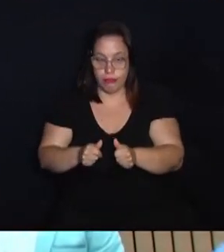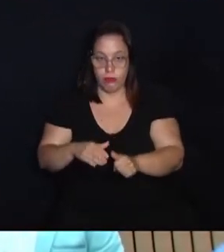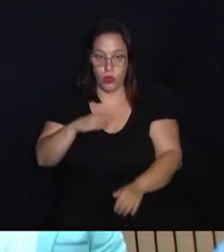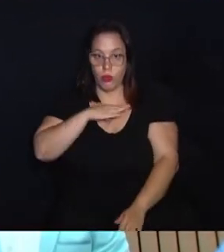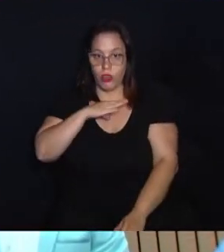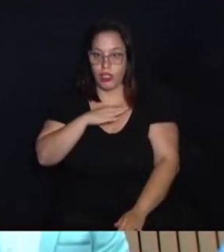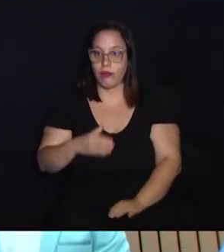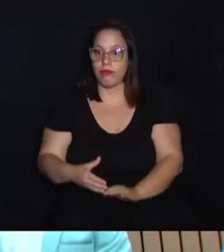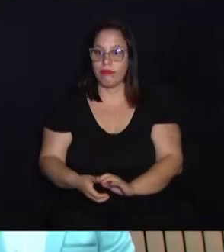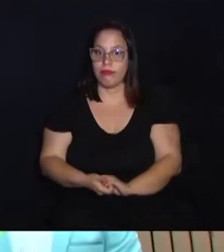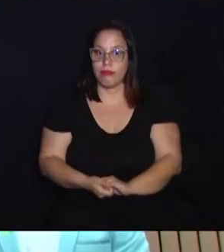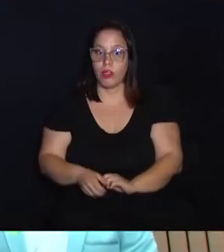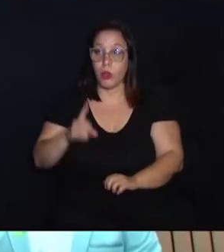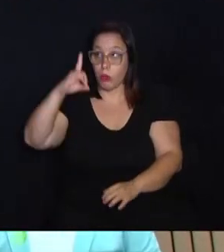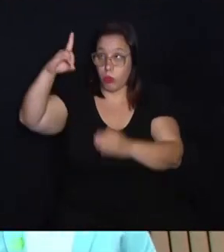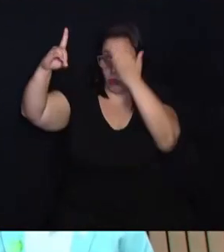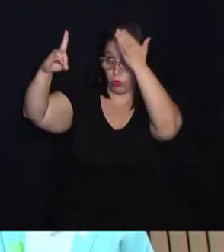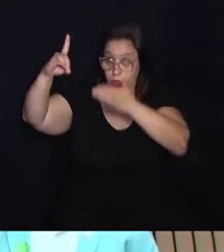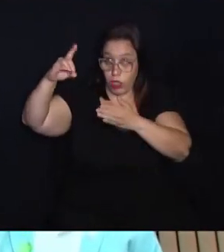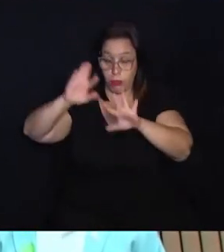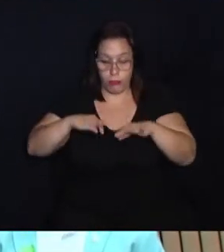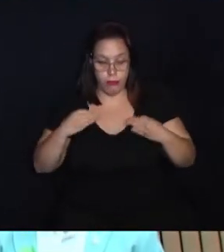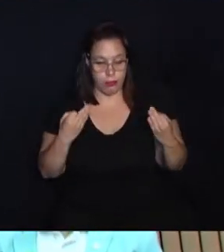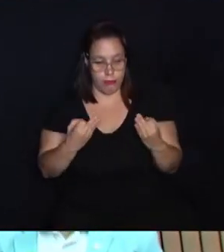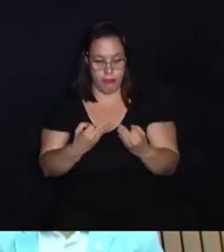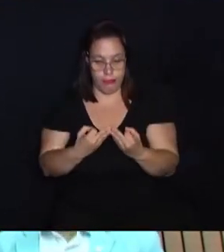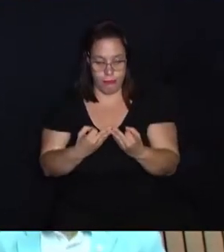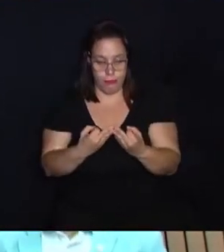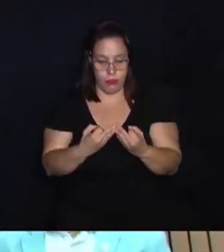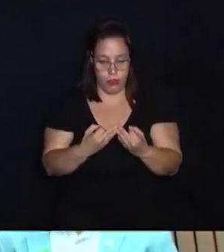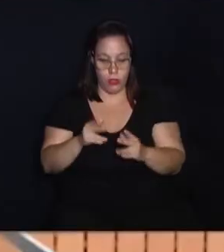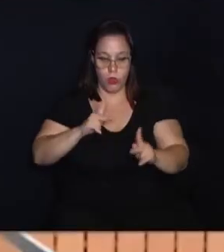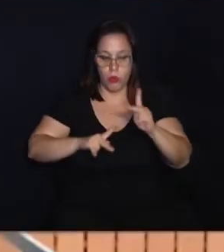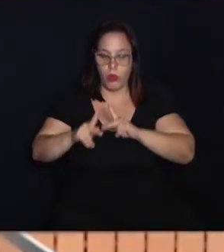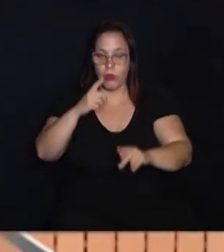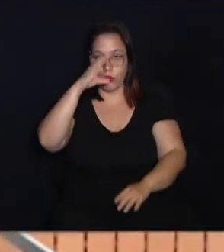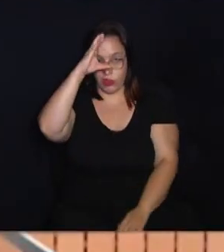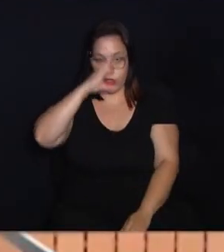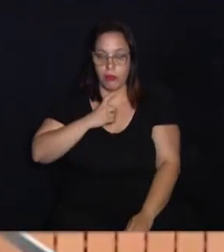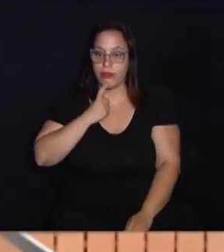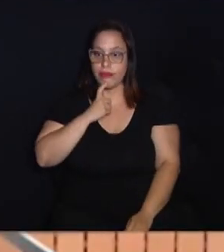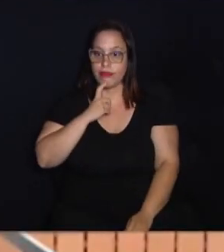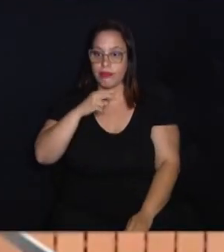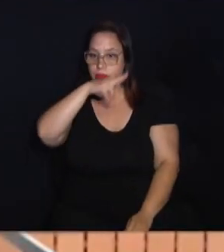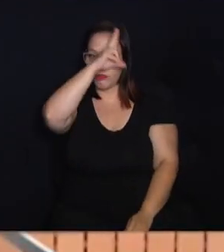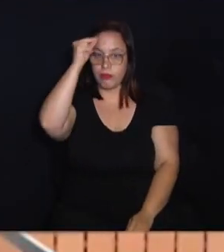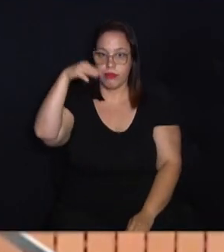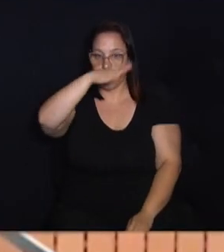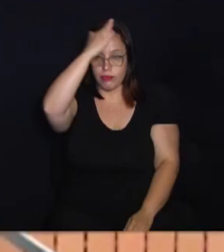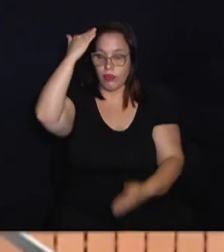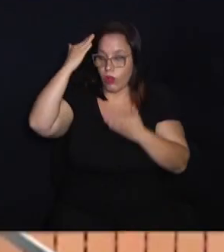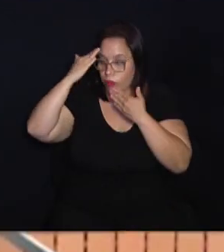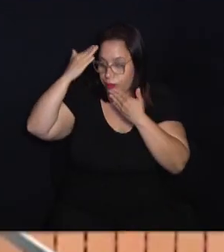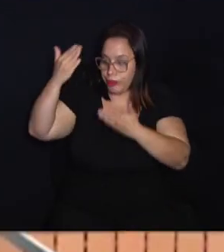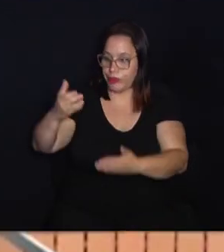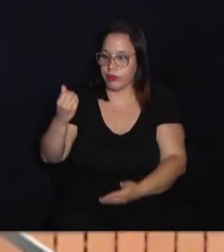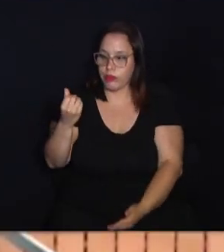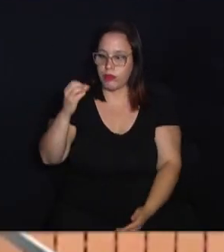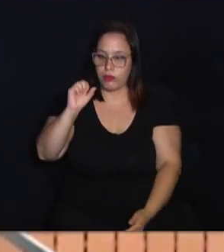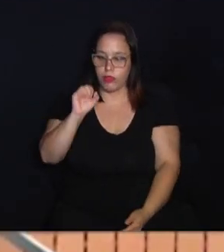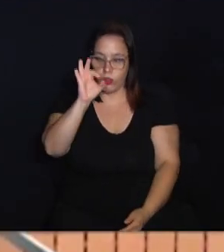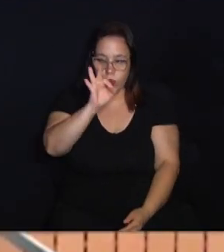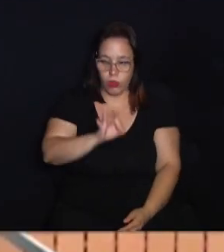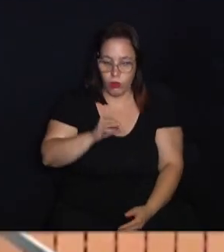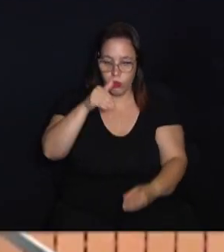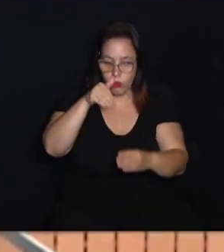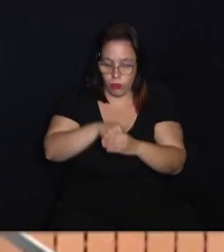município. Por Deus, pela minha família e pelo povo campineiro. O prefeito reeleito agradeceu os 68%